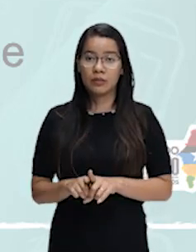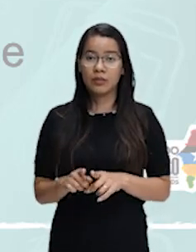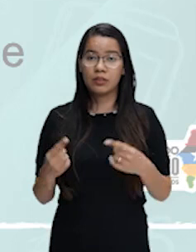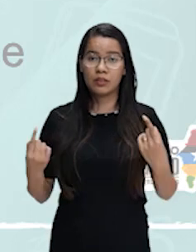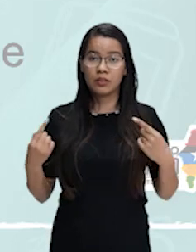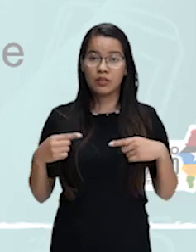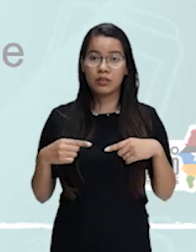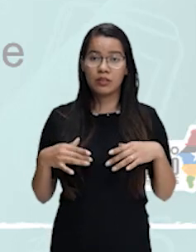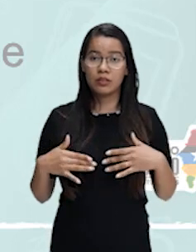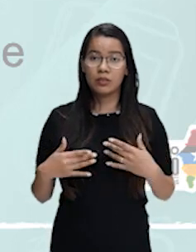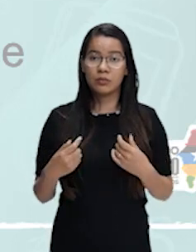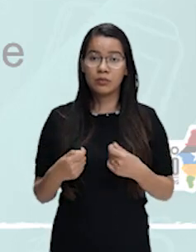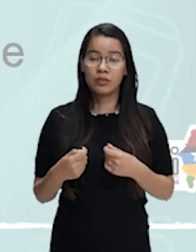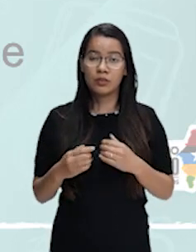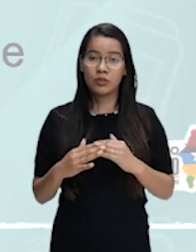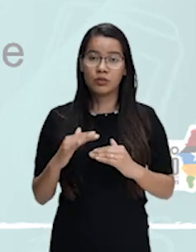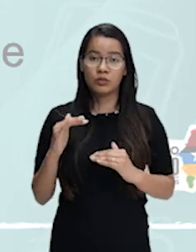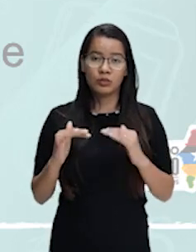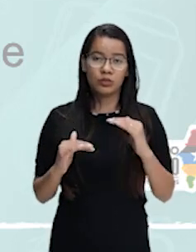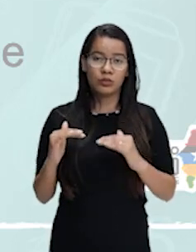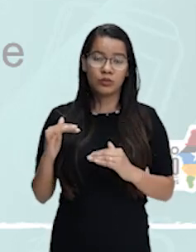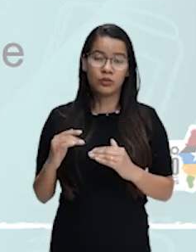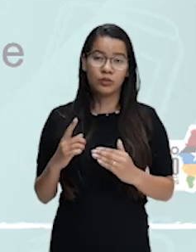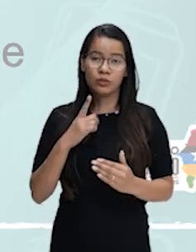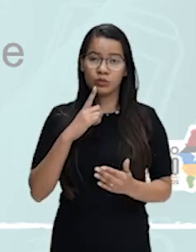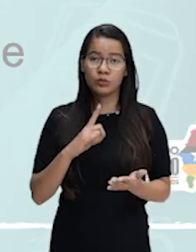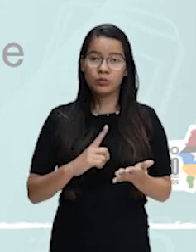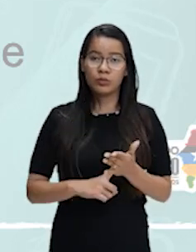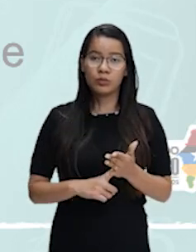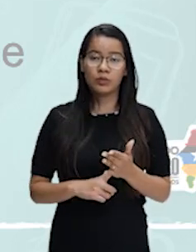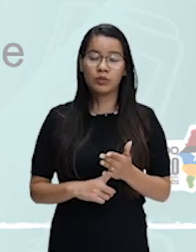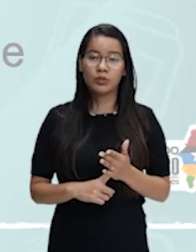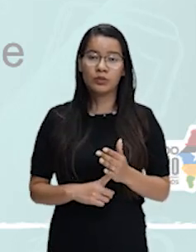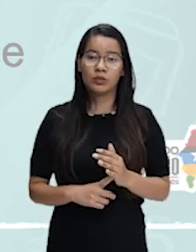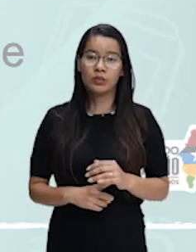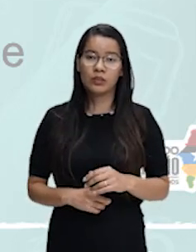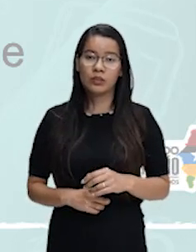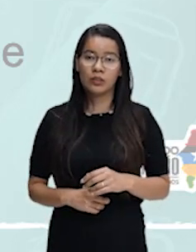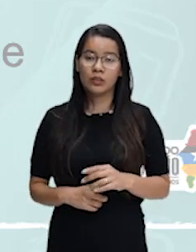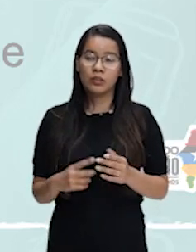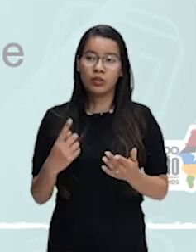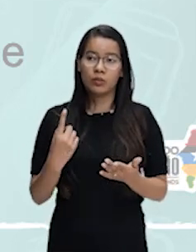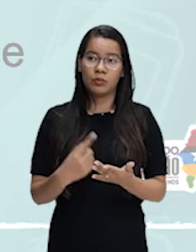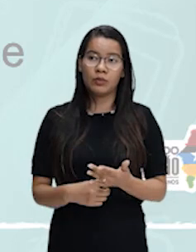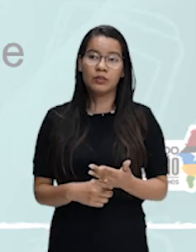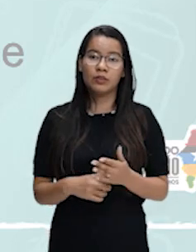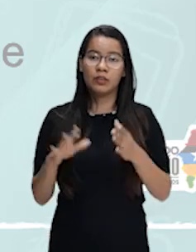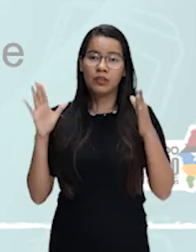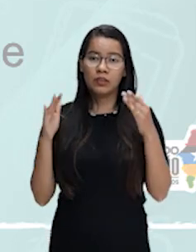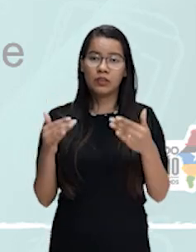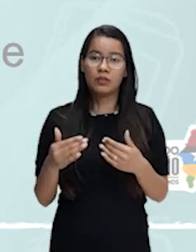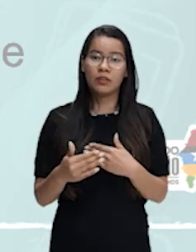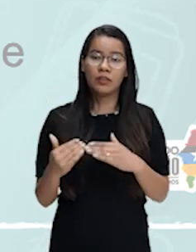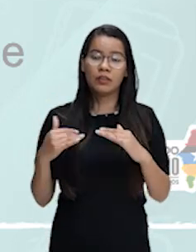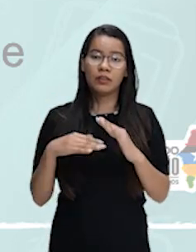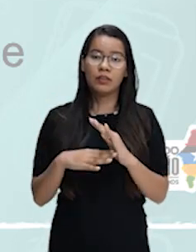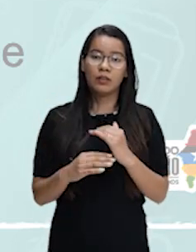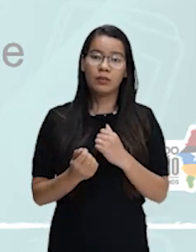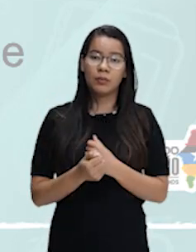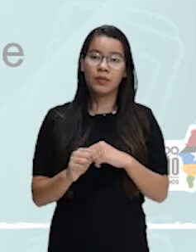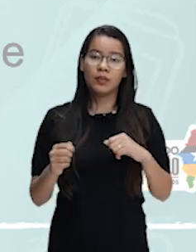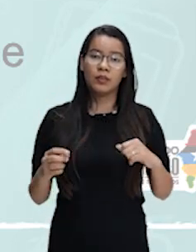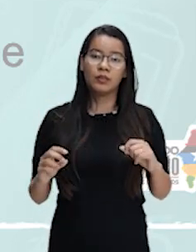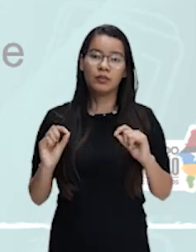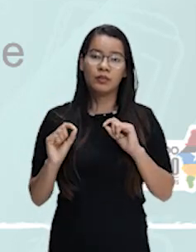entendeu? Então exige ali um nível de compromisso, um nível de comprometimento e de atenção até maior do